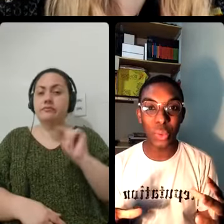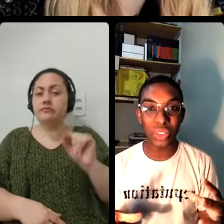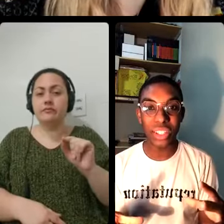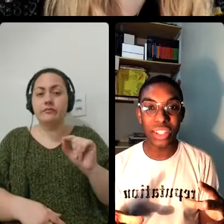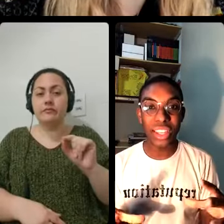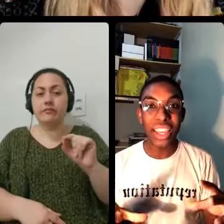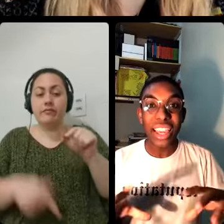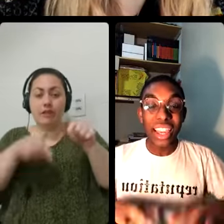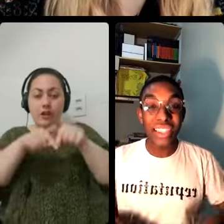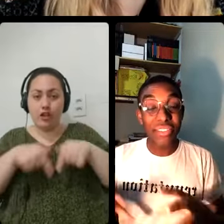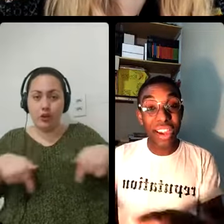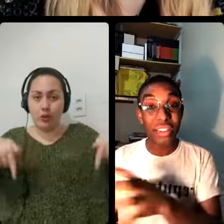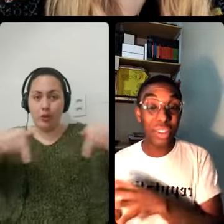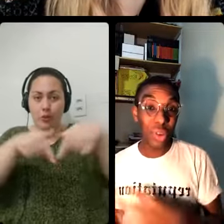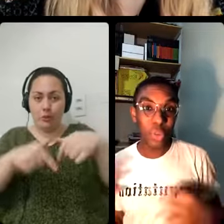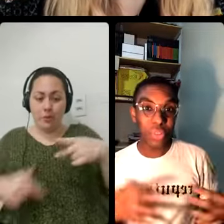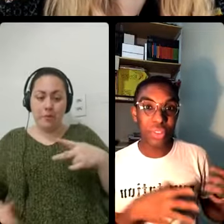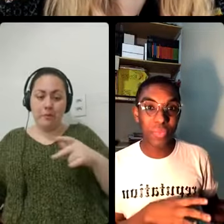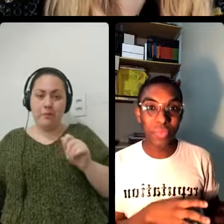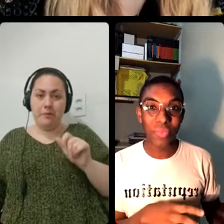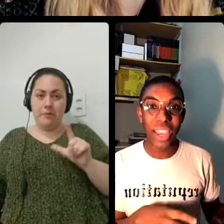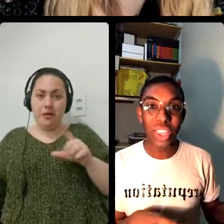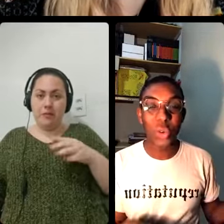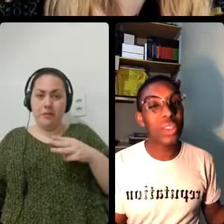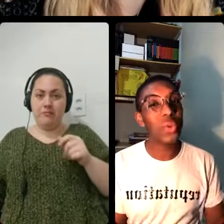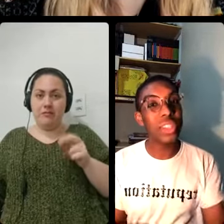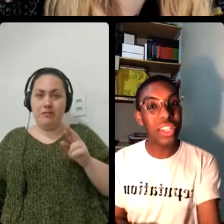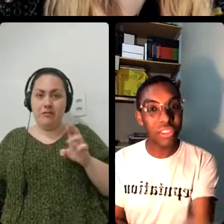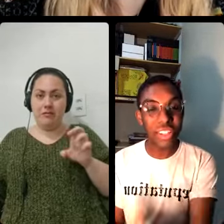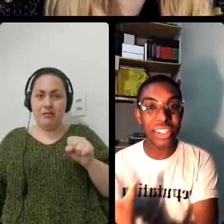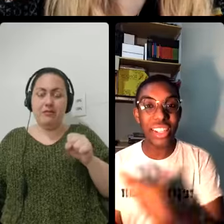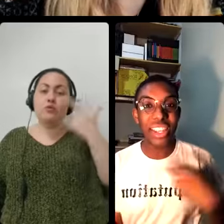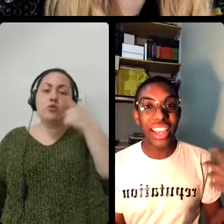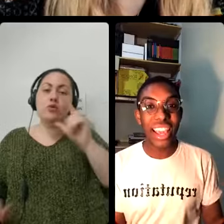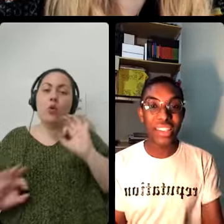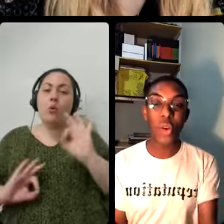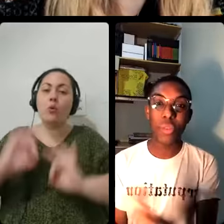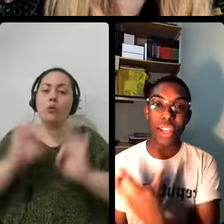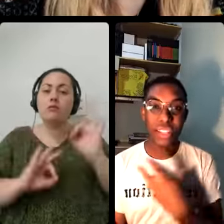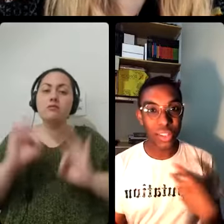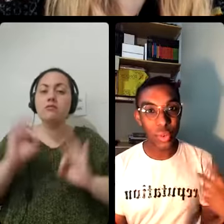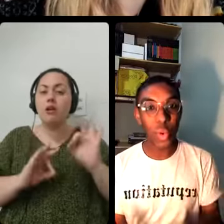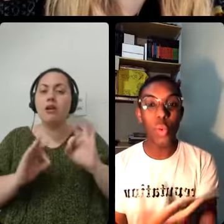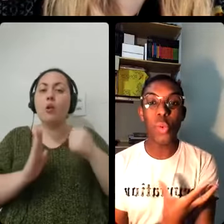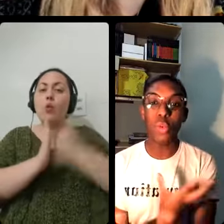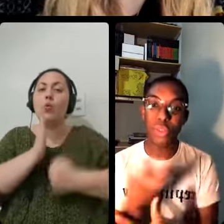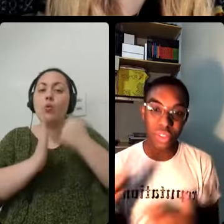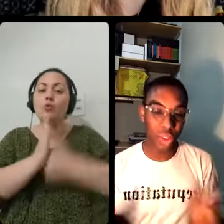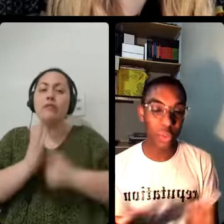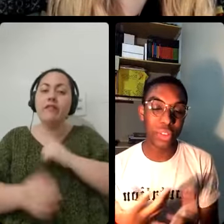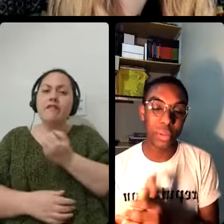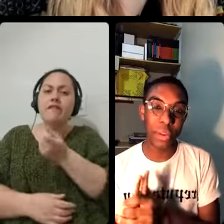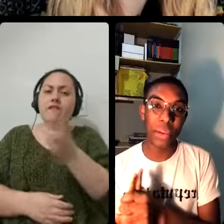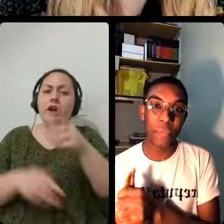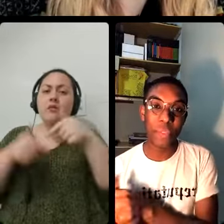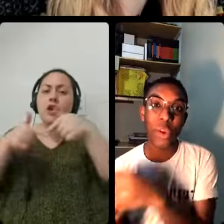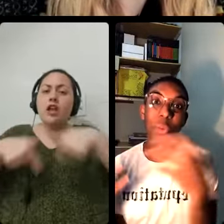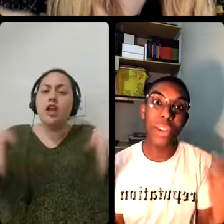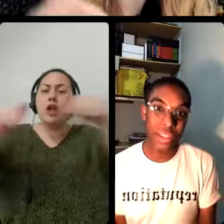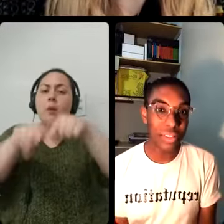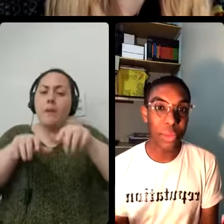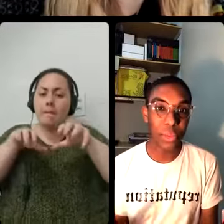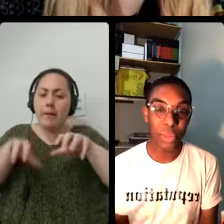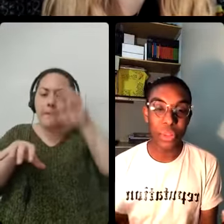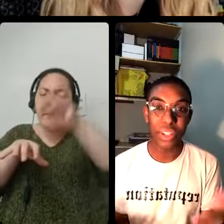a luta entre vários quilombos, né? Então eles conseguiam fazer essa comunicação com outros quilombos também.